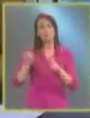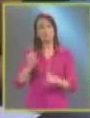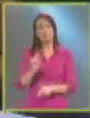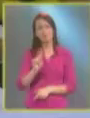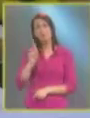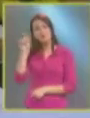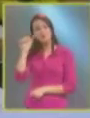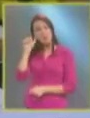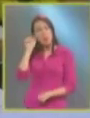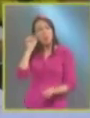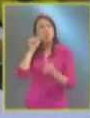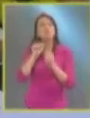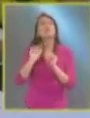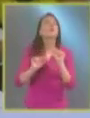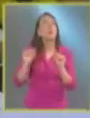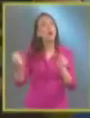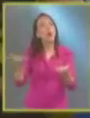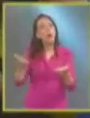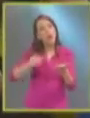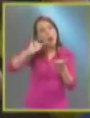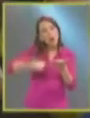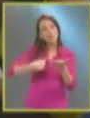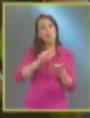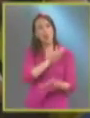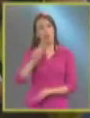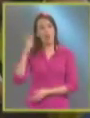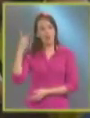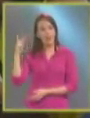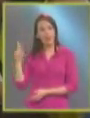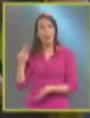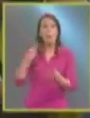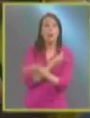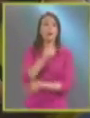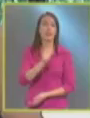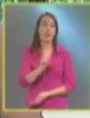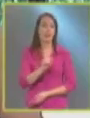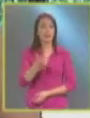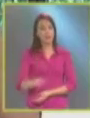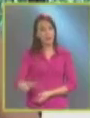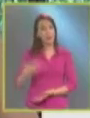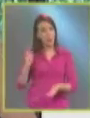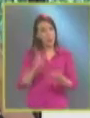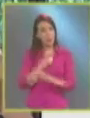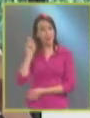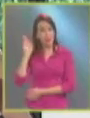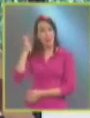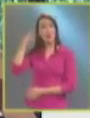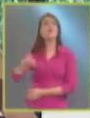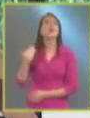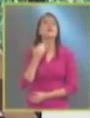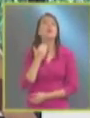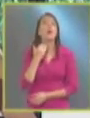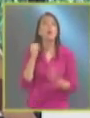Iris tem uma meta, assinar o próprio nome para não passar por mais um constrangimento. Um dia eu fui abrir uma conta no